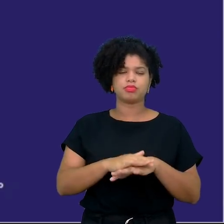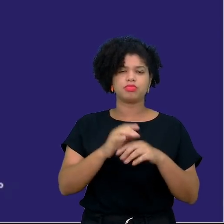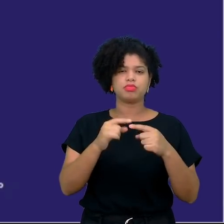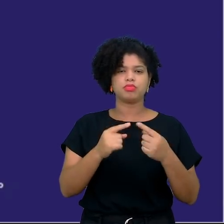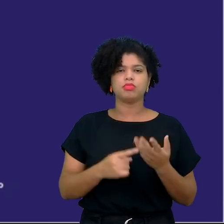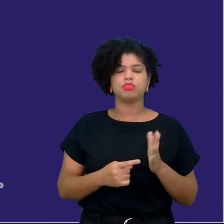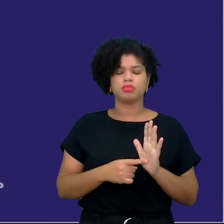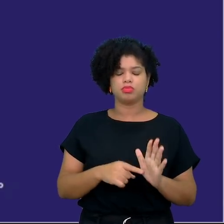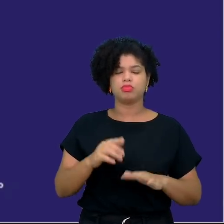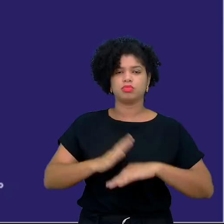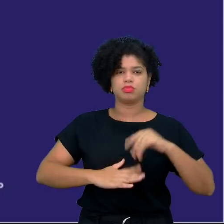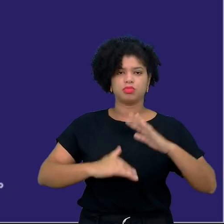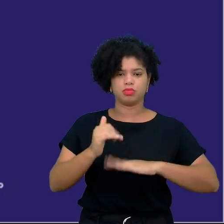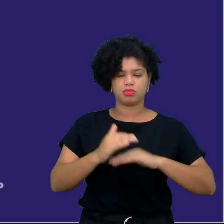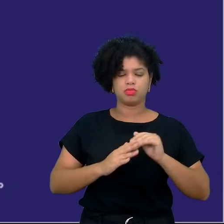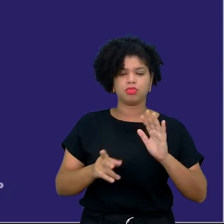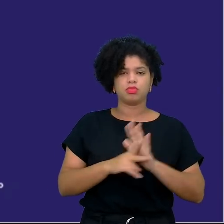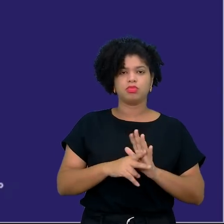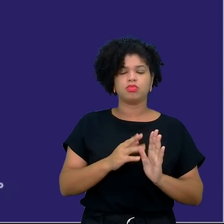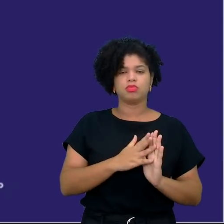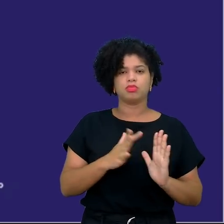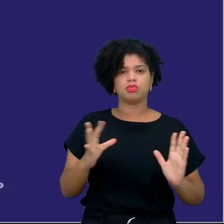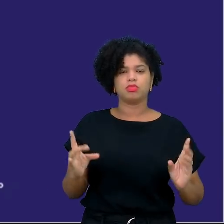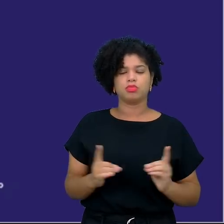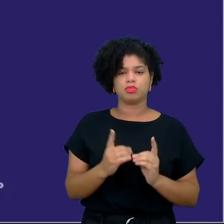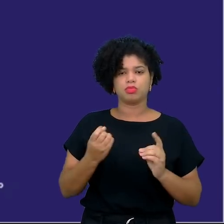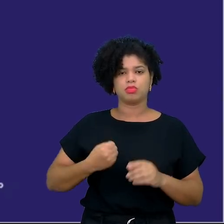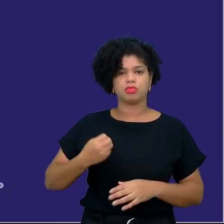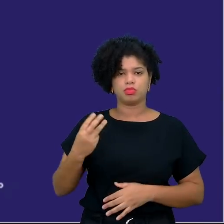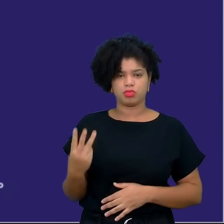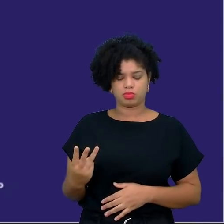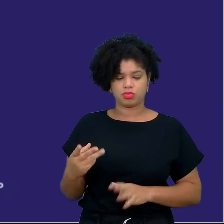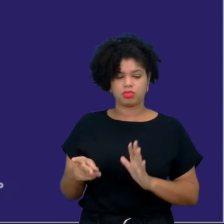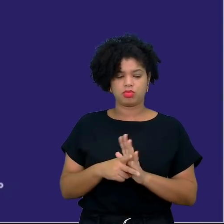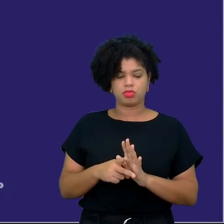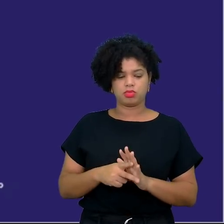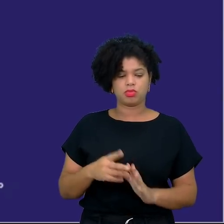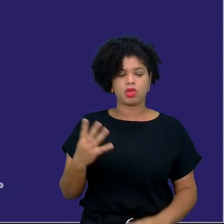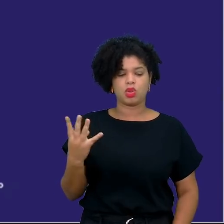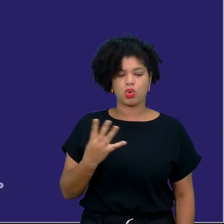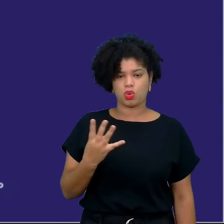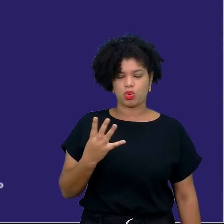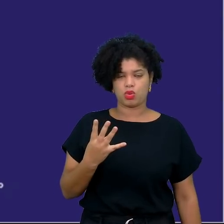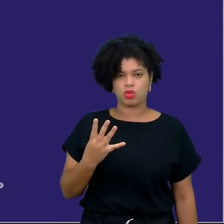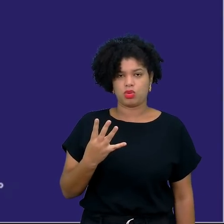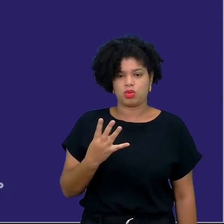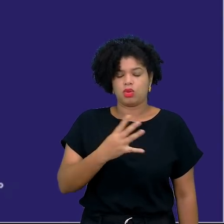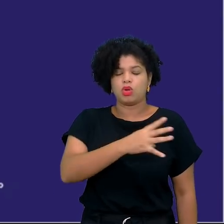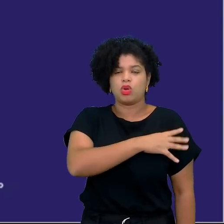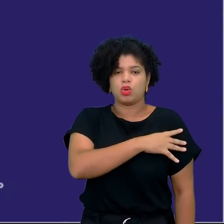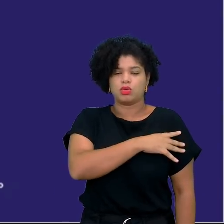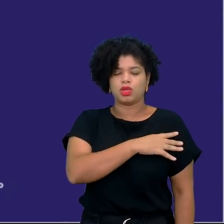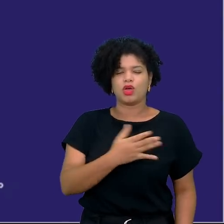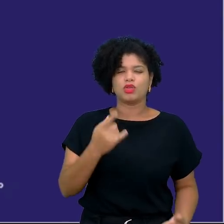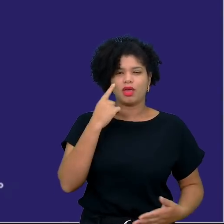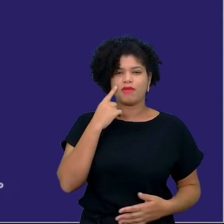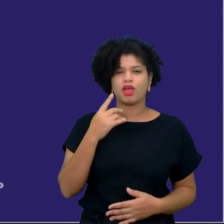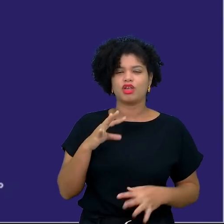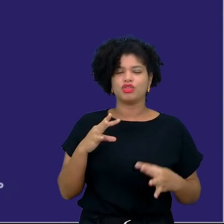apresenta nas habilidades da sequência didática 3, né, do quarto ano. Então, agora a gente vai ver todo esse